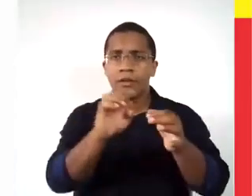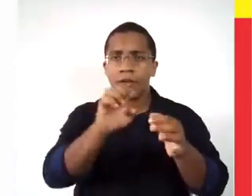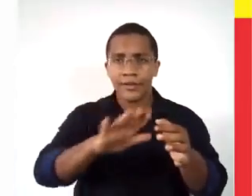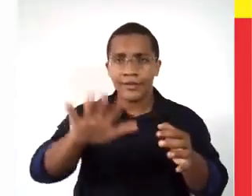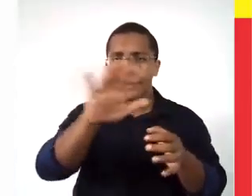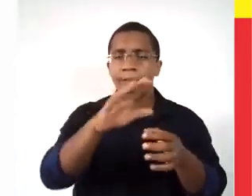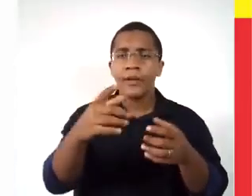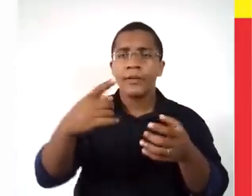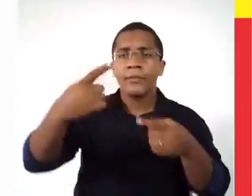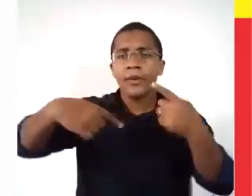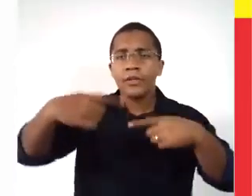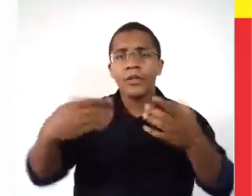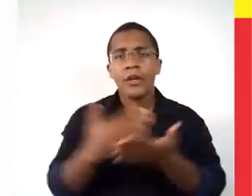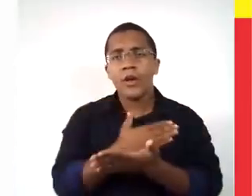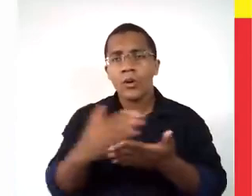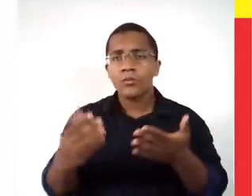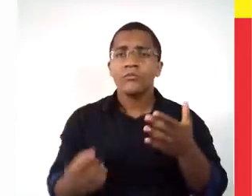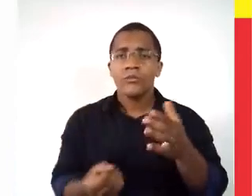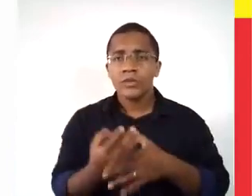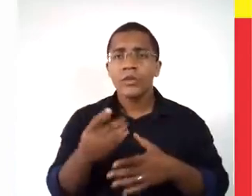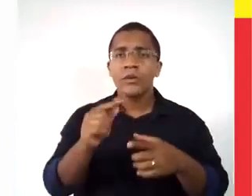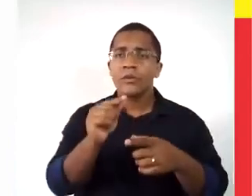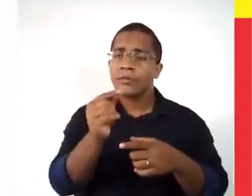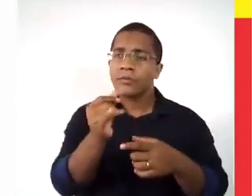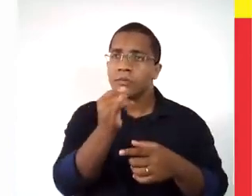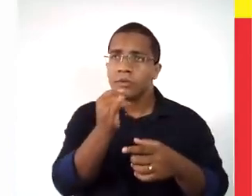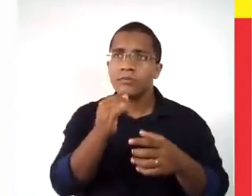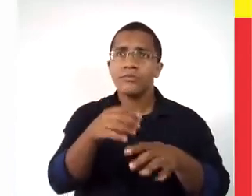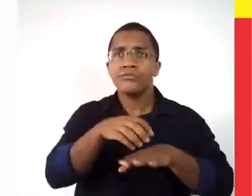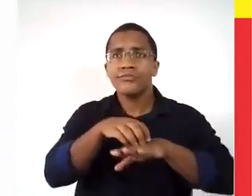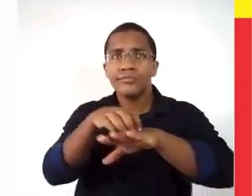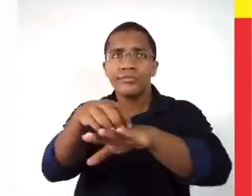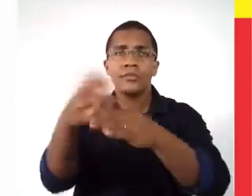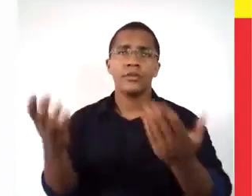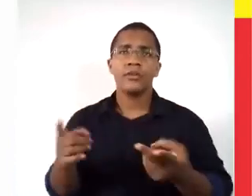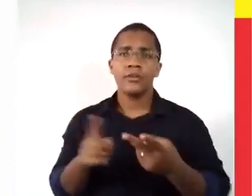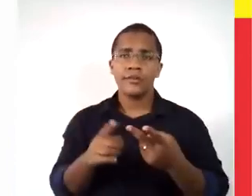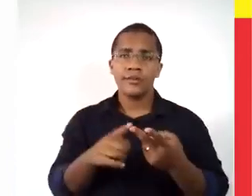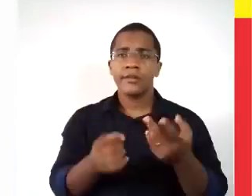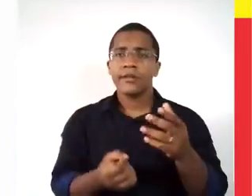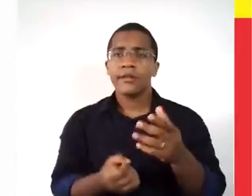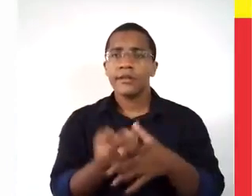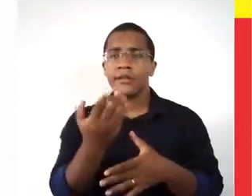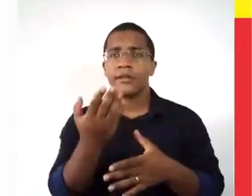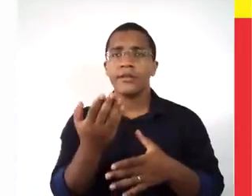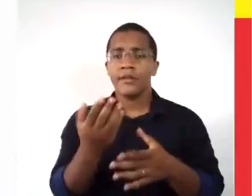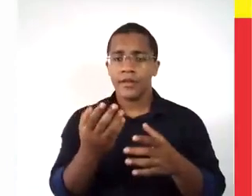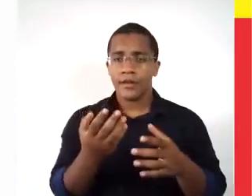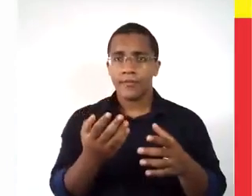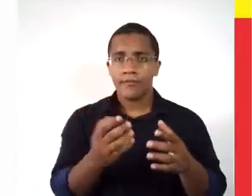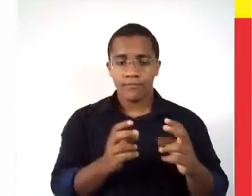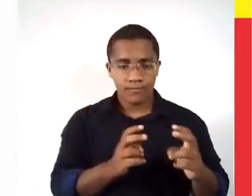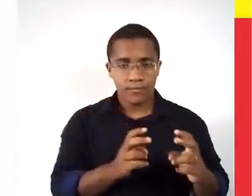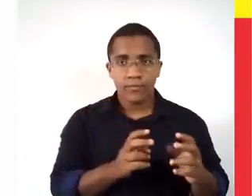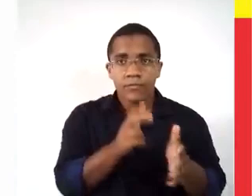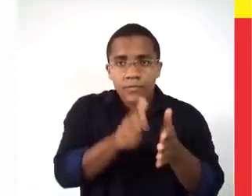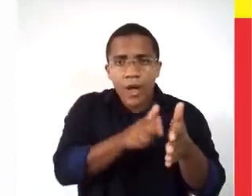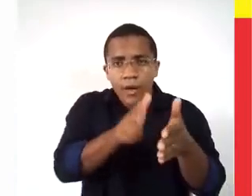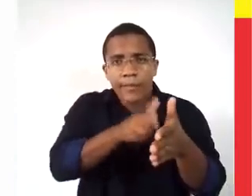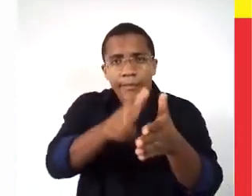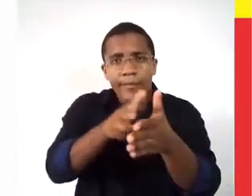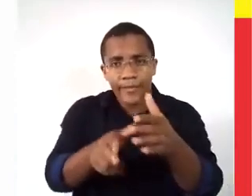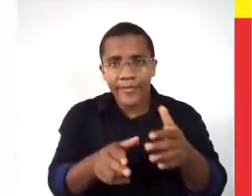políticas comuns, como por exemplo, política dos transportes, livre circulação, criação de linhas férreas que ligam